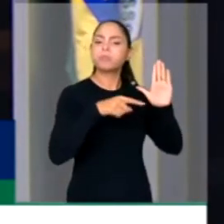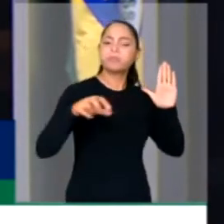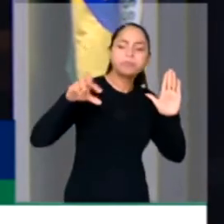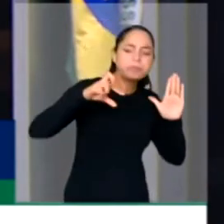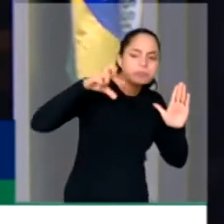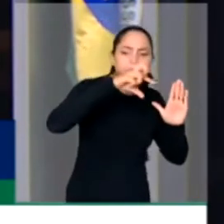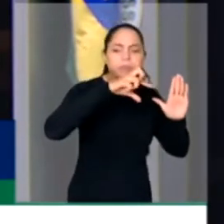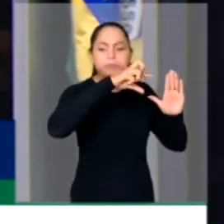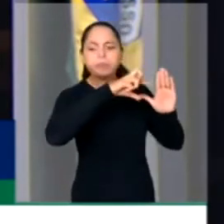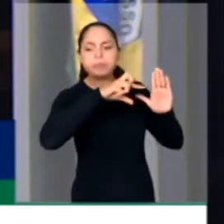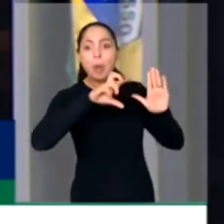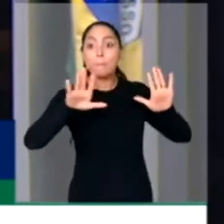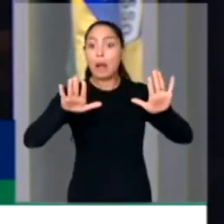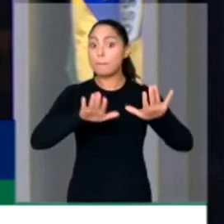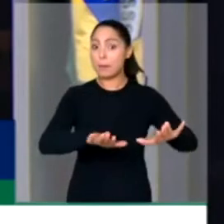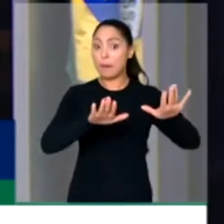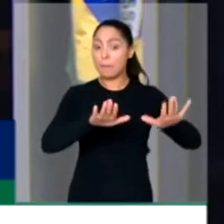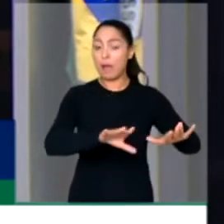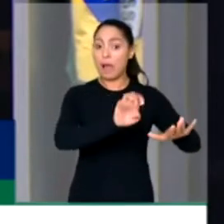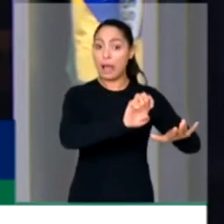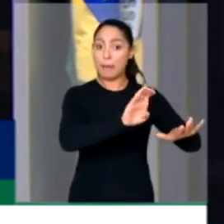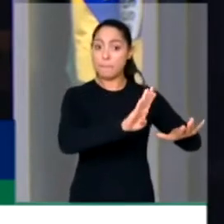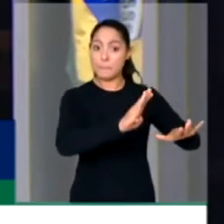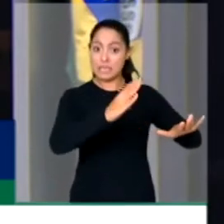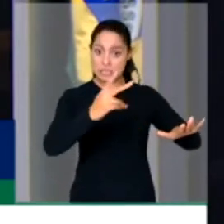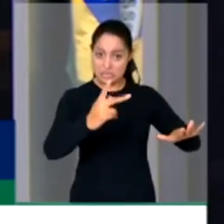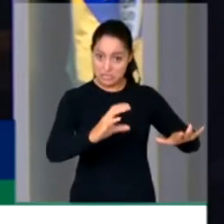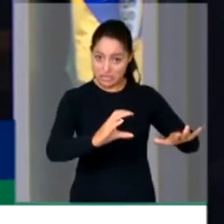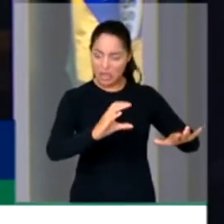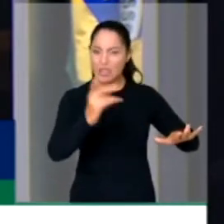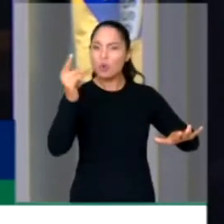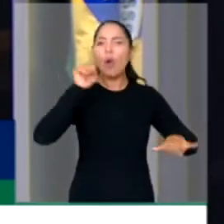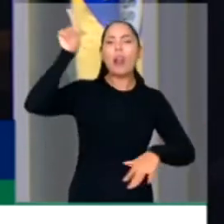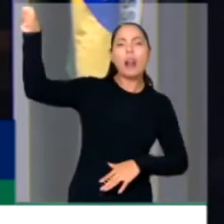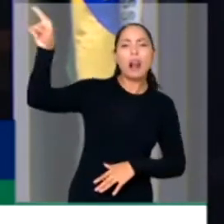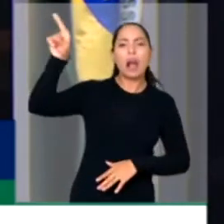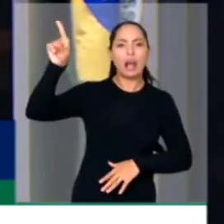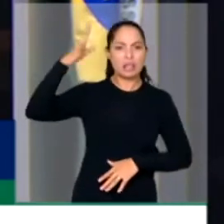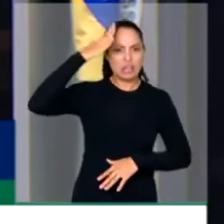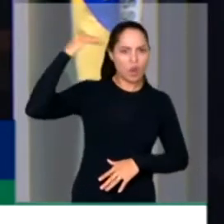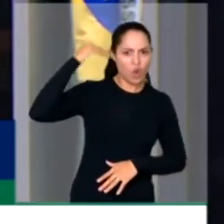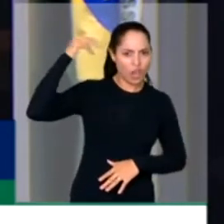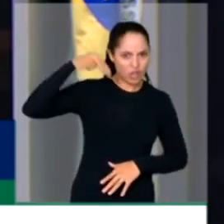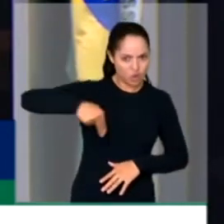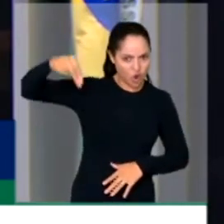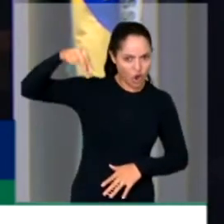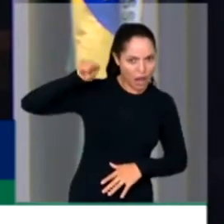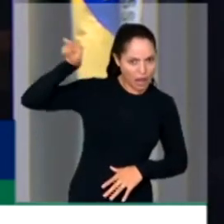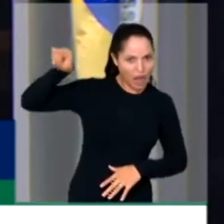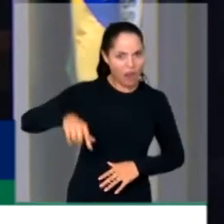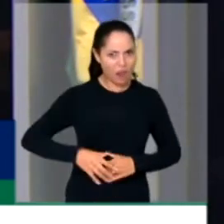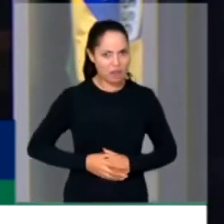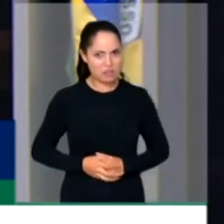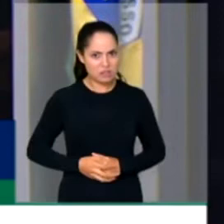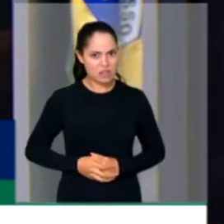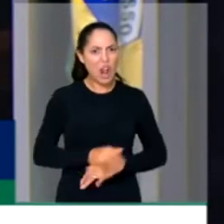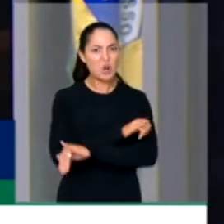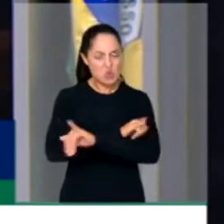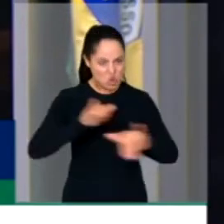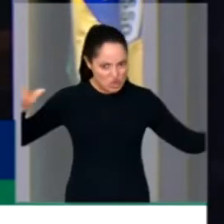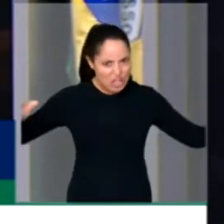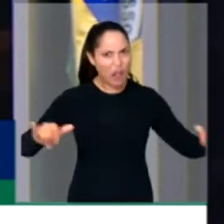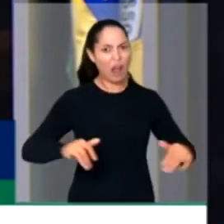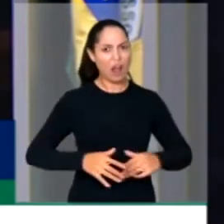um comentarista como se fosse a Coreia do Norte dando vivas ao presidente da República, fazendo propaganda